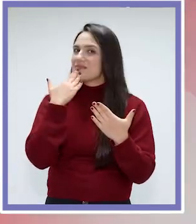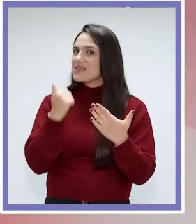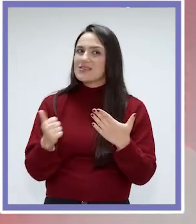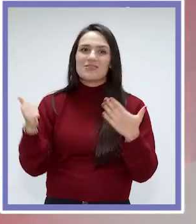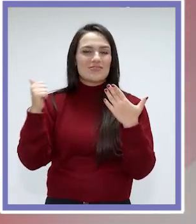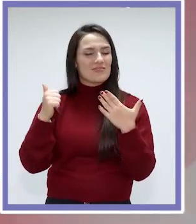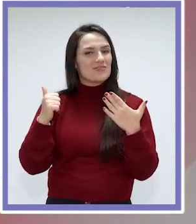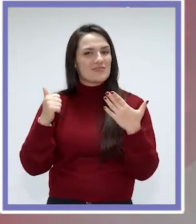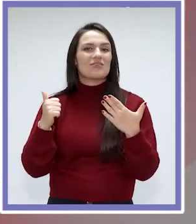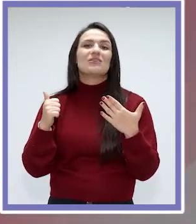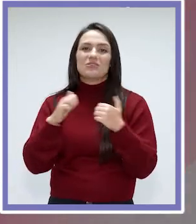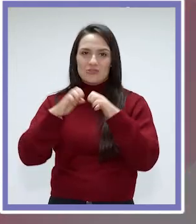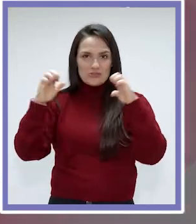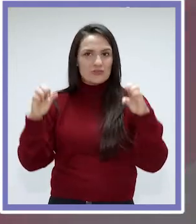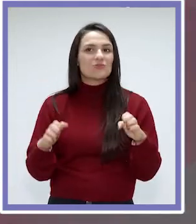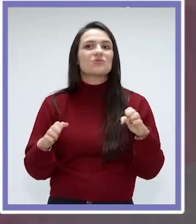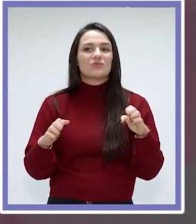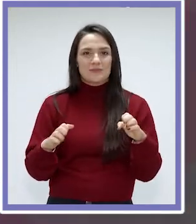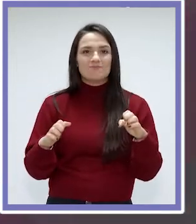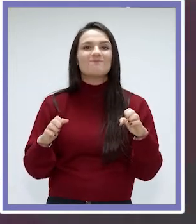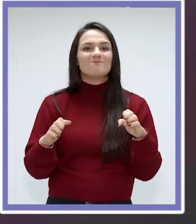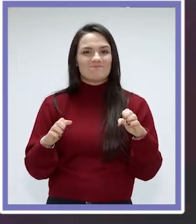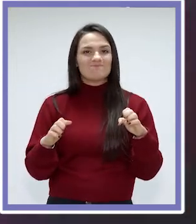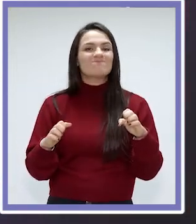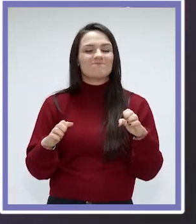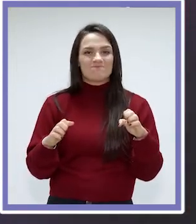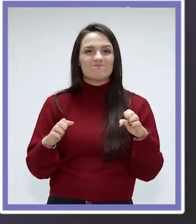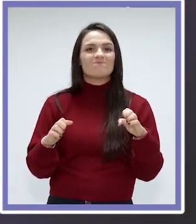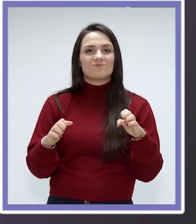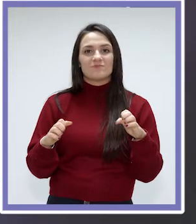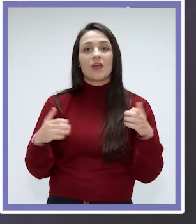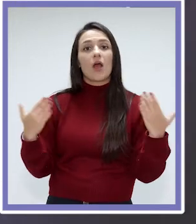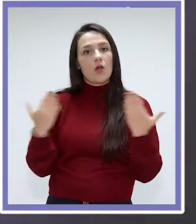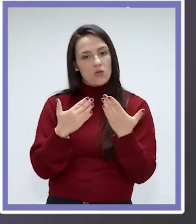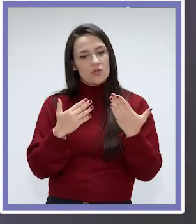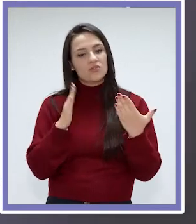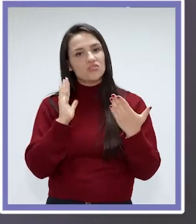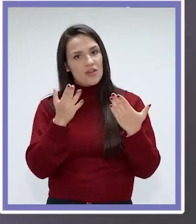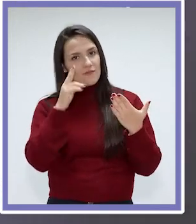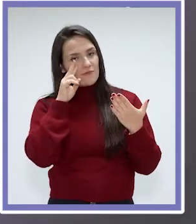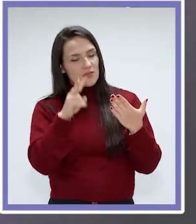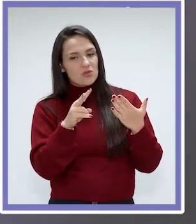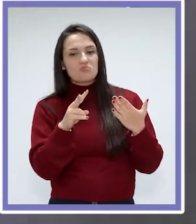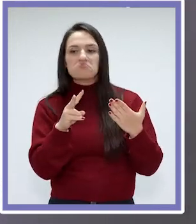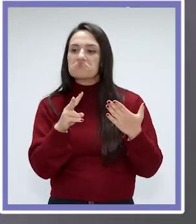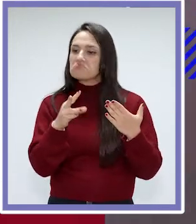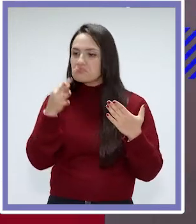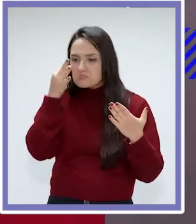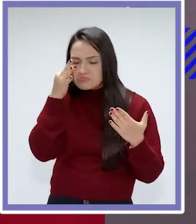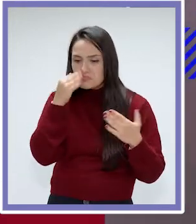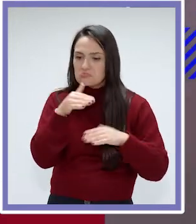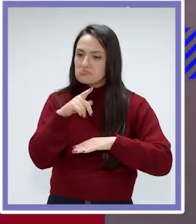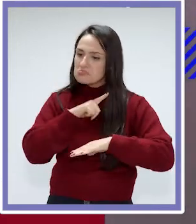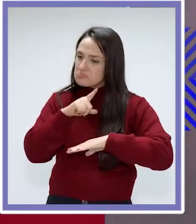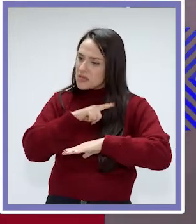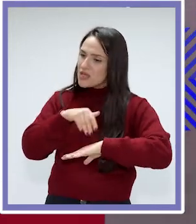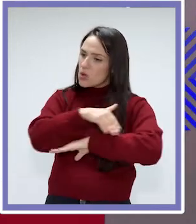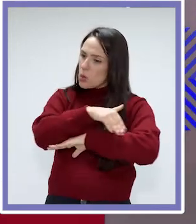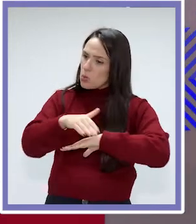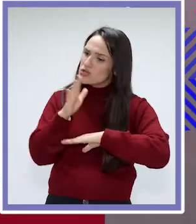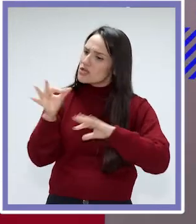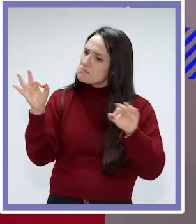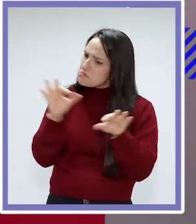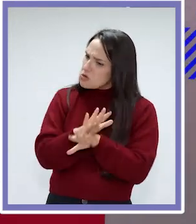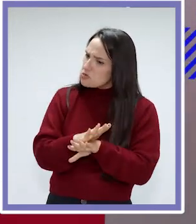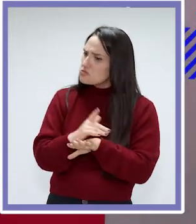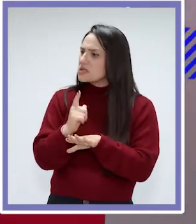construção dessa rota bioceânica, e como a gente já tem agora exemplos concretos, né, da pavimentação, do investimento,